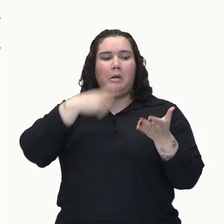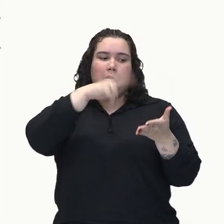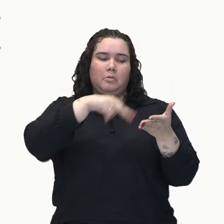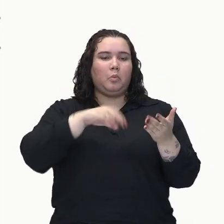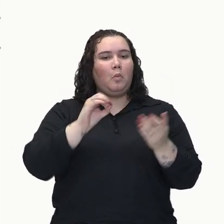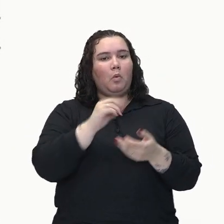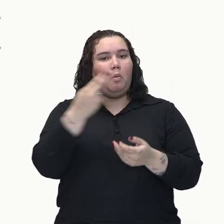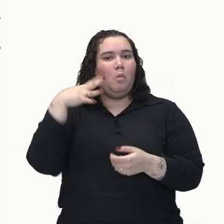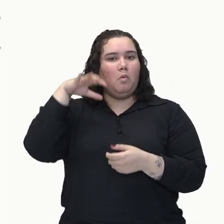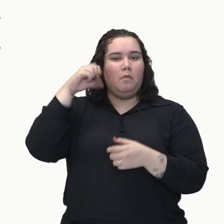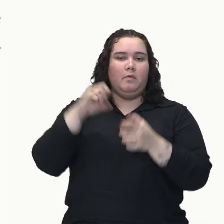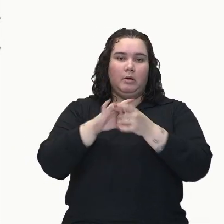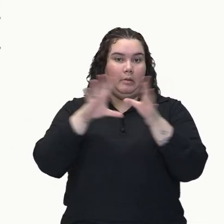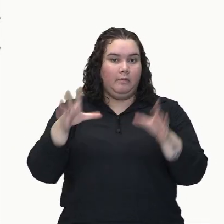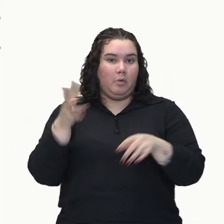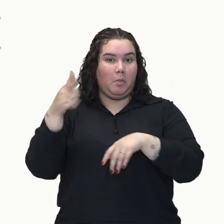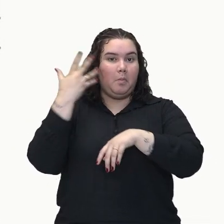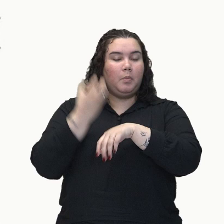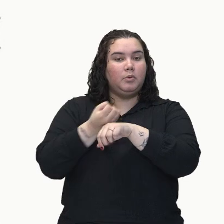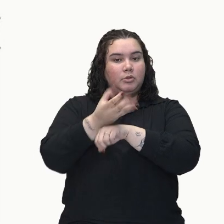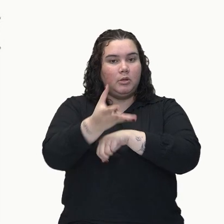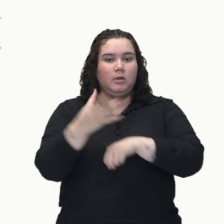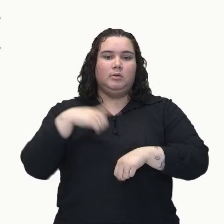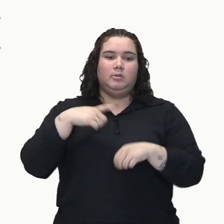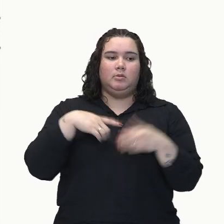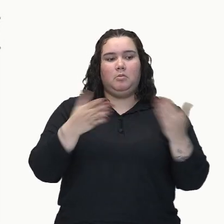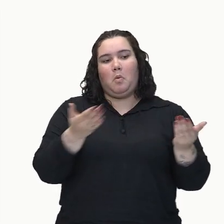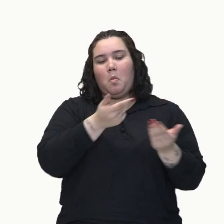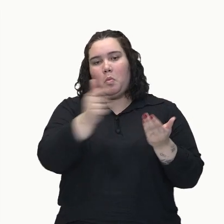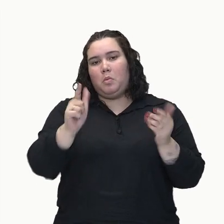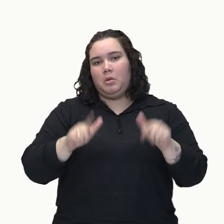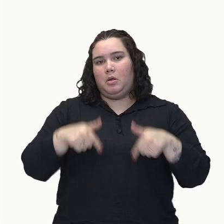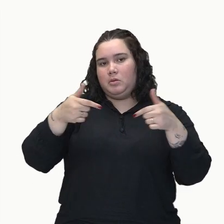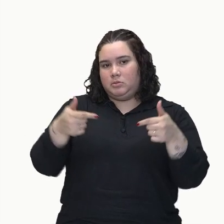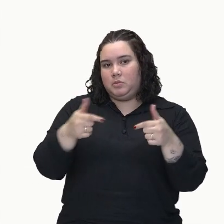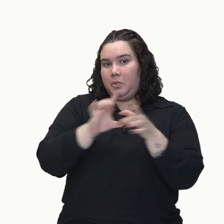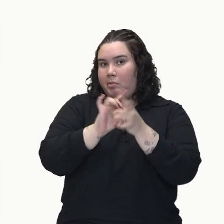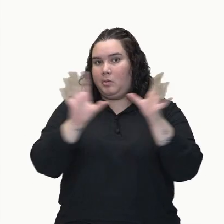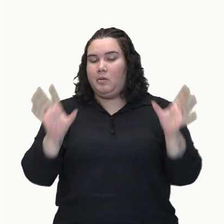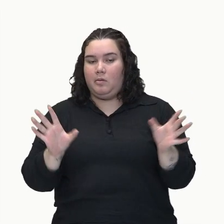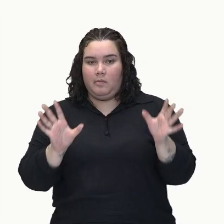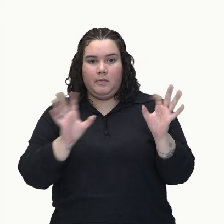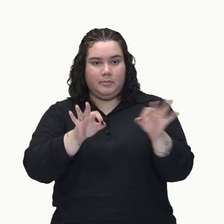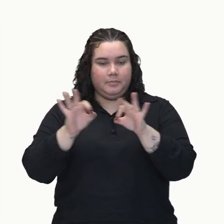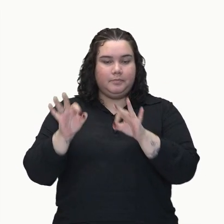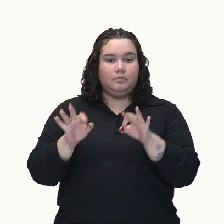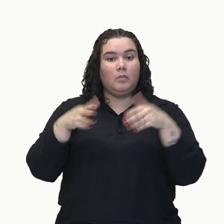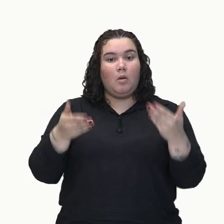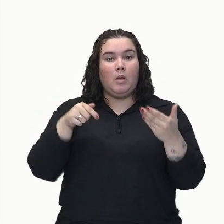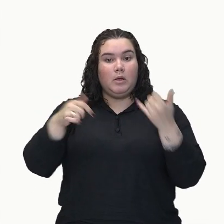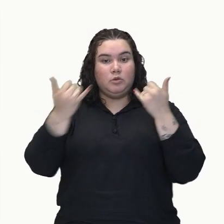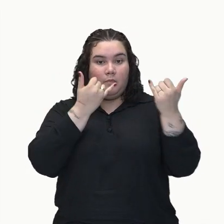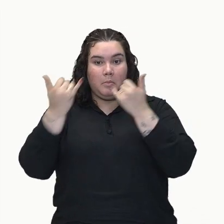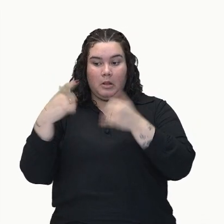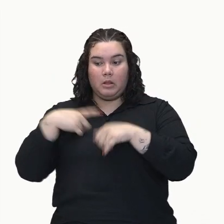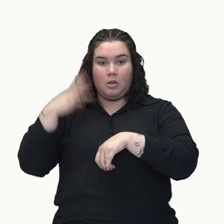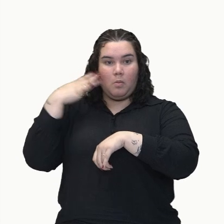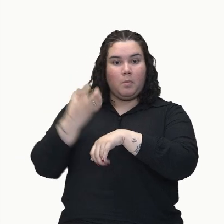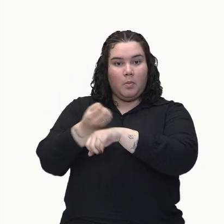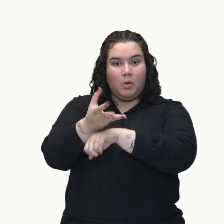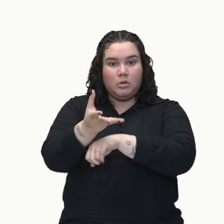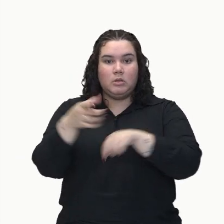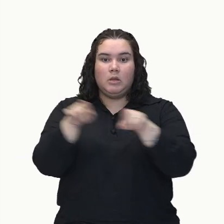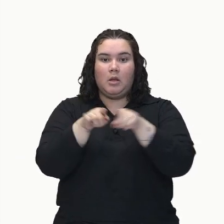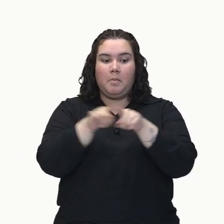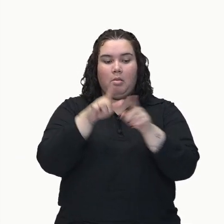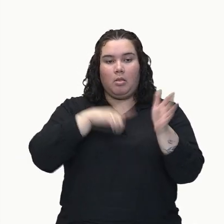as notícias, no caso do podcast, enquanto faz alguma outra atividade. Tanto as notícias veiculadas por meio de podcast quanto as